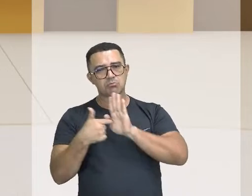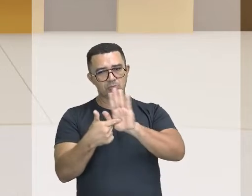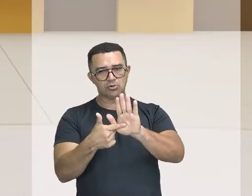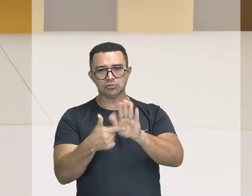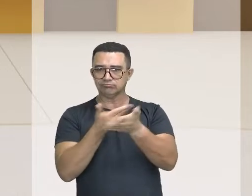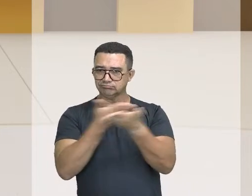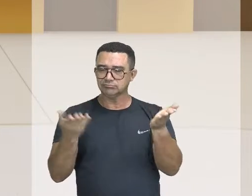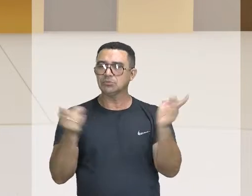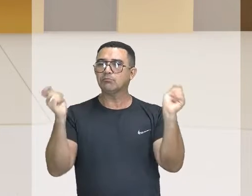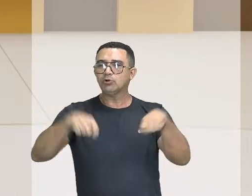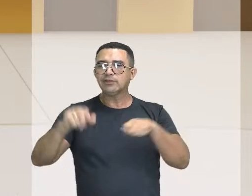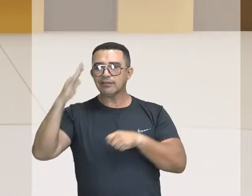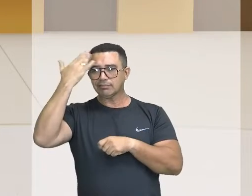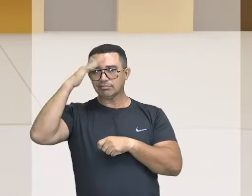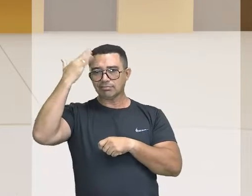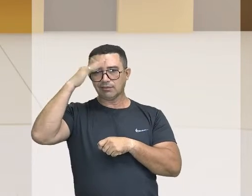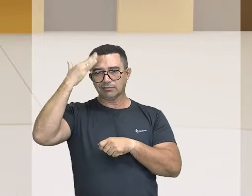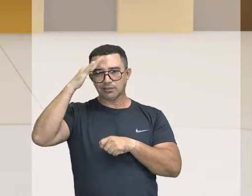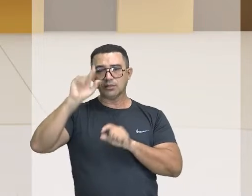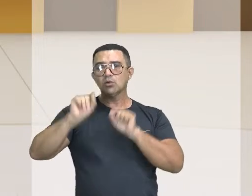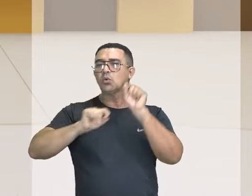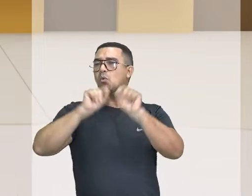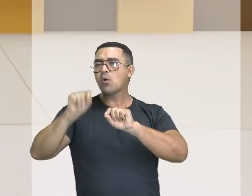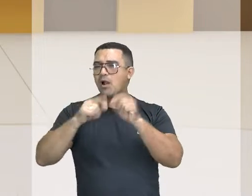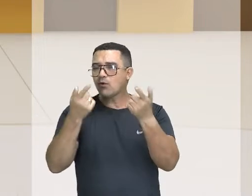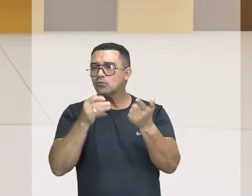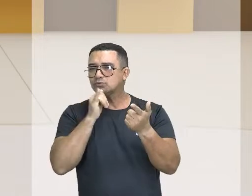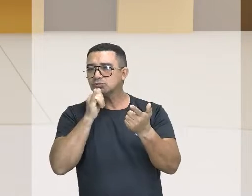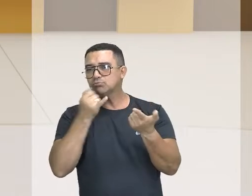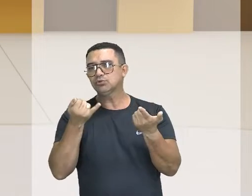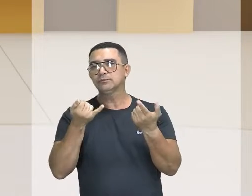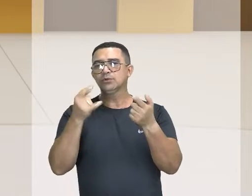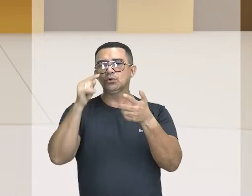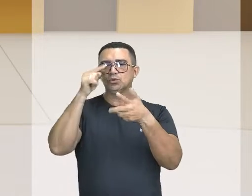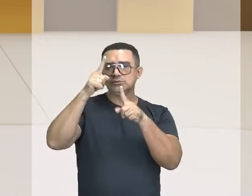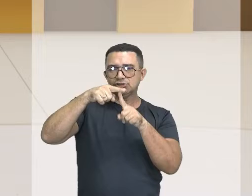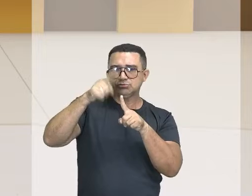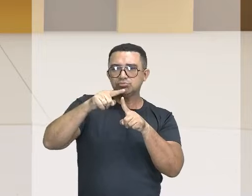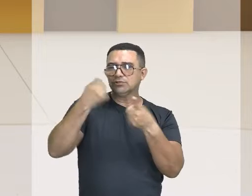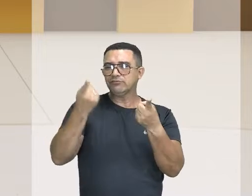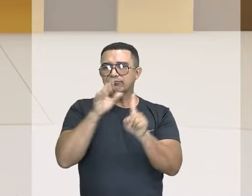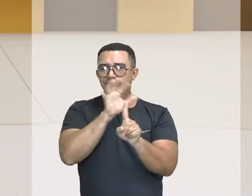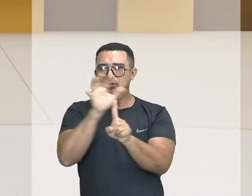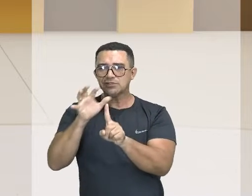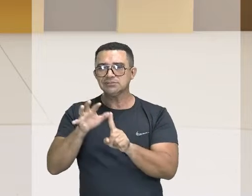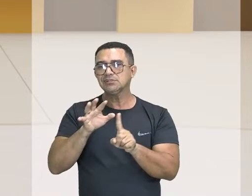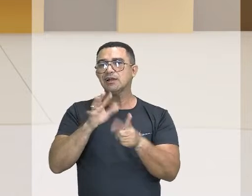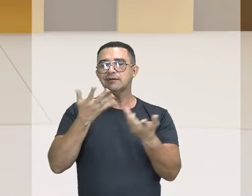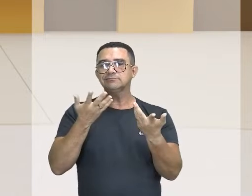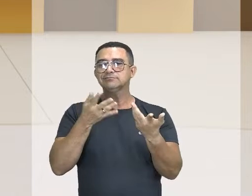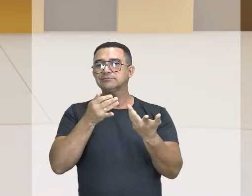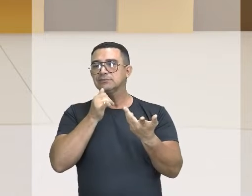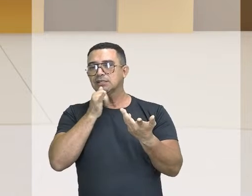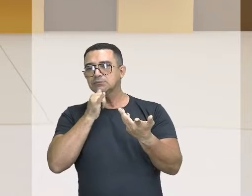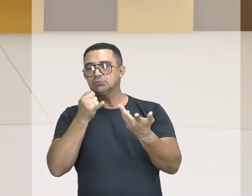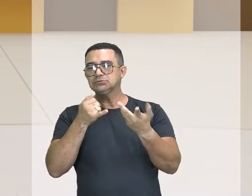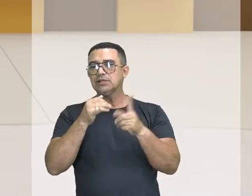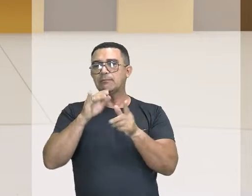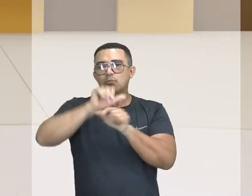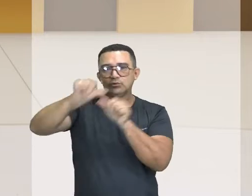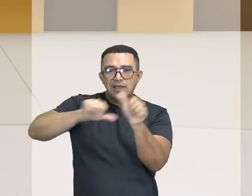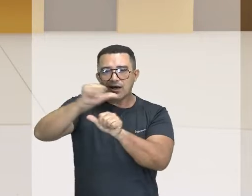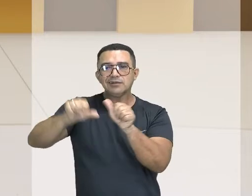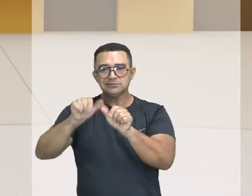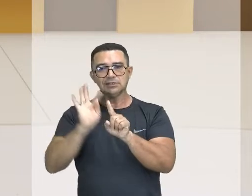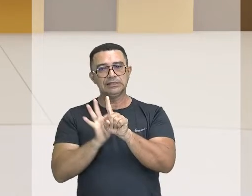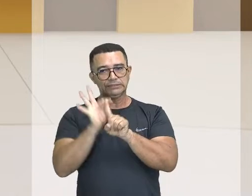gente poder compreender um pouco mais quais são esses mecanismos, né? E como eles vão interferir aí nessa dinâmica, né? Nessa temperatura aí do